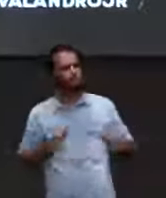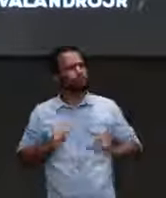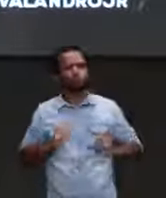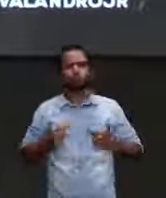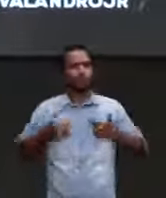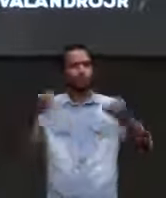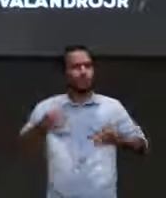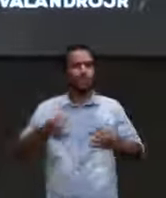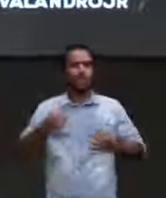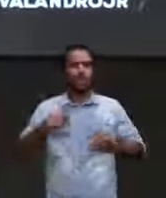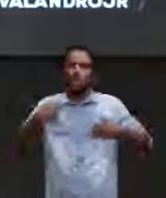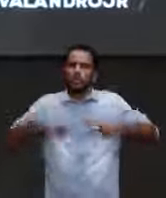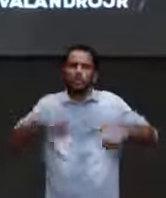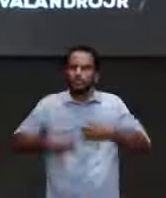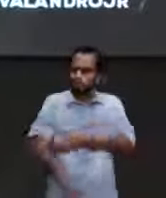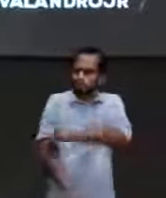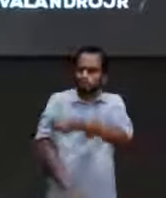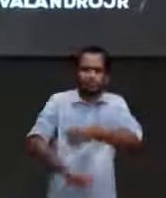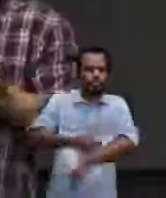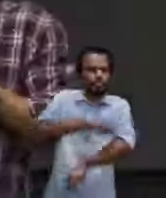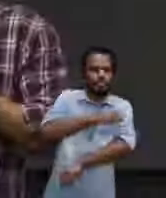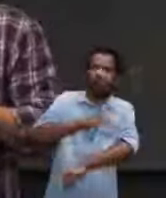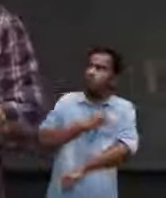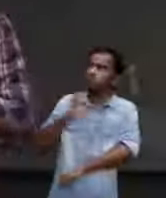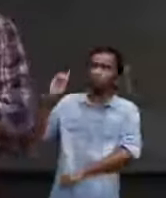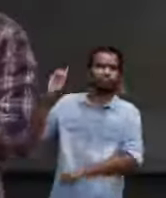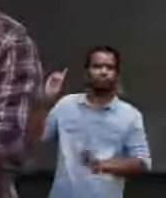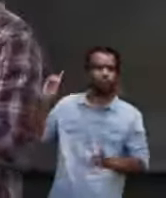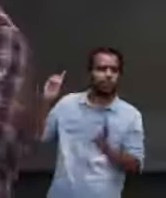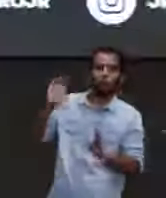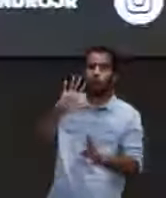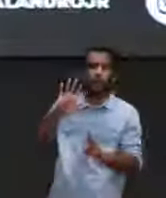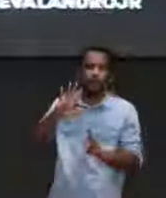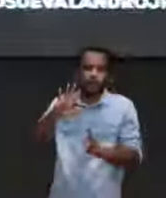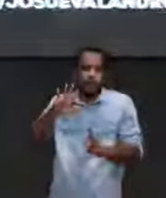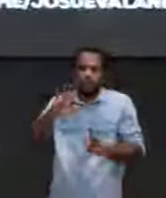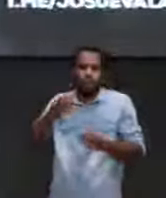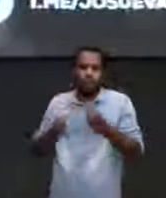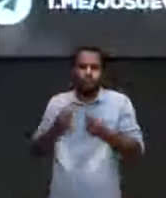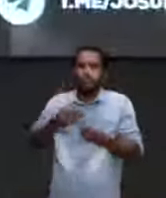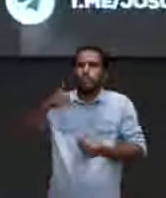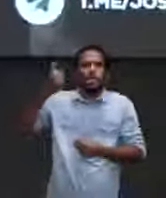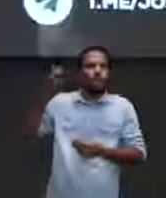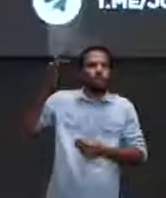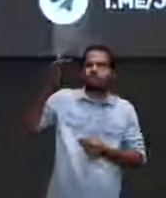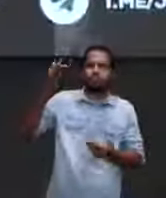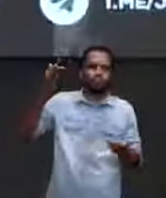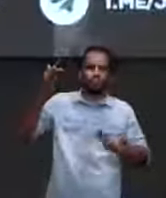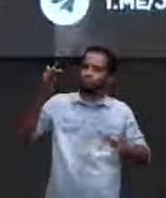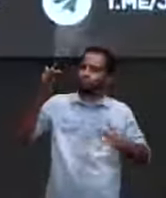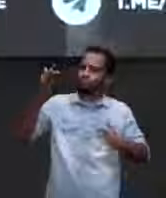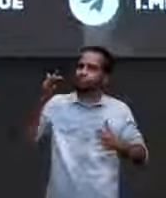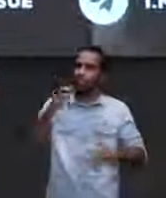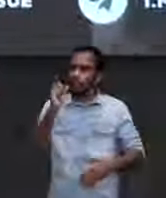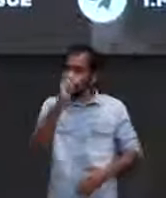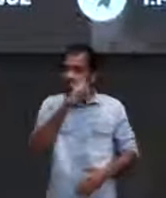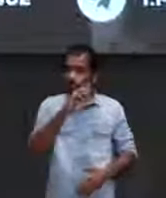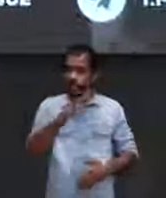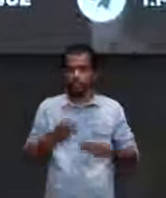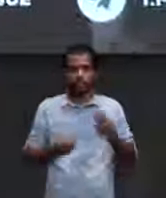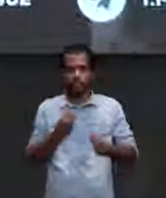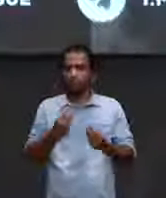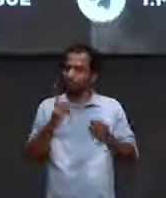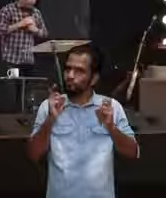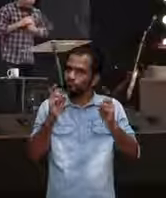inteligente apaixonado por Jesus mas você não tem garantia nenhuma o bom mais ou menos um legalzinho de hoje